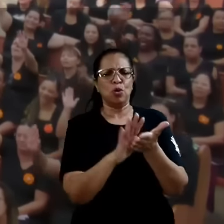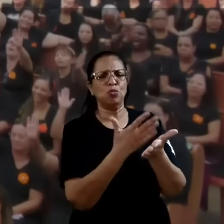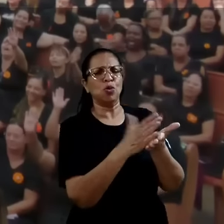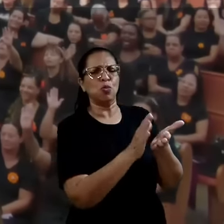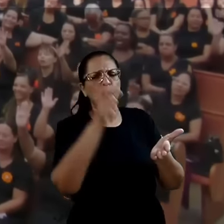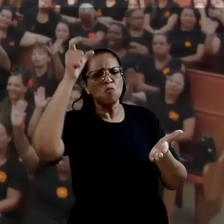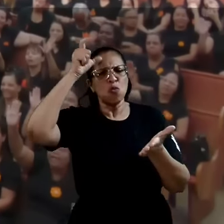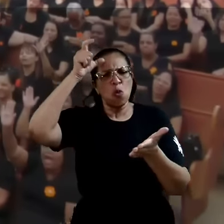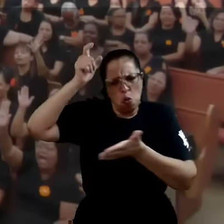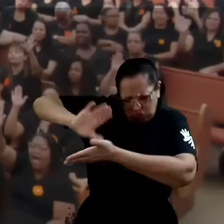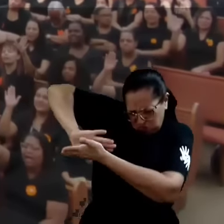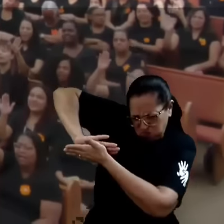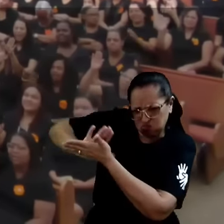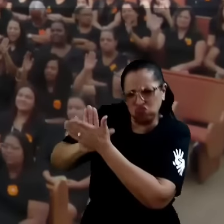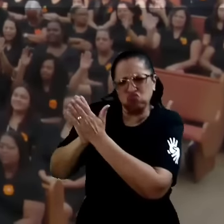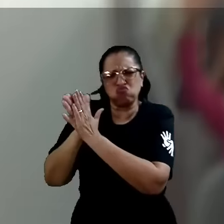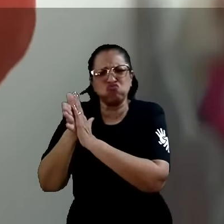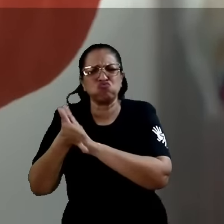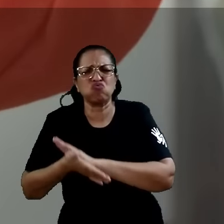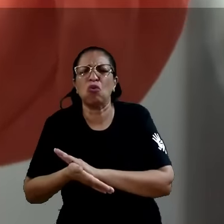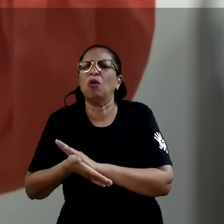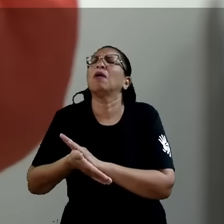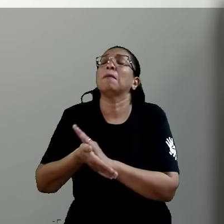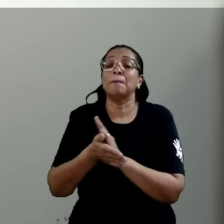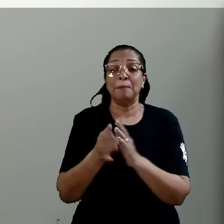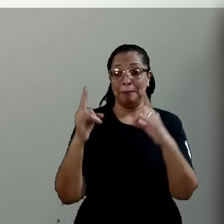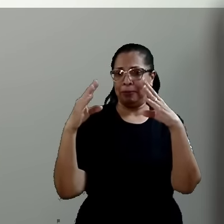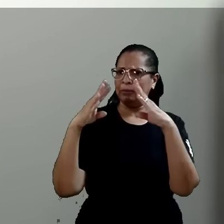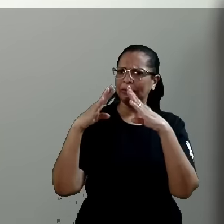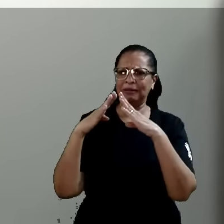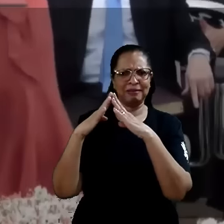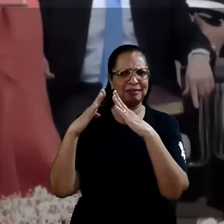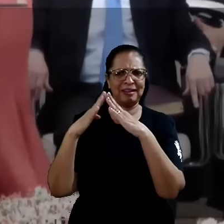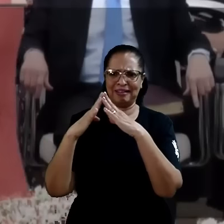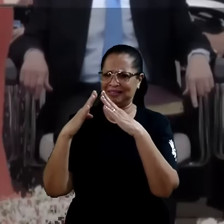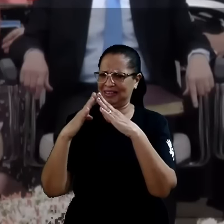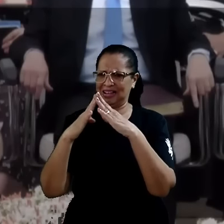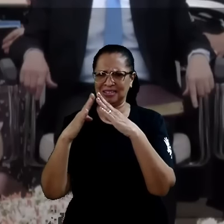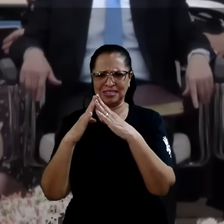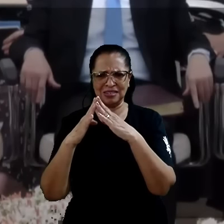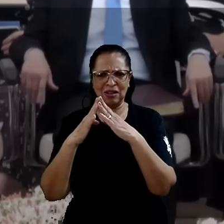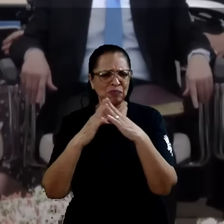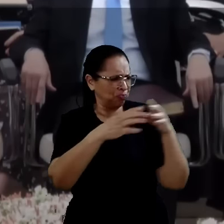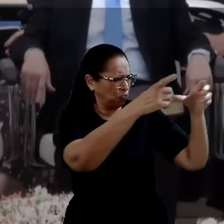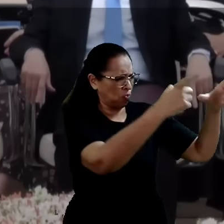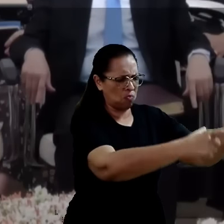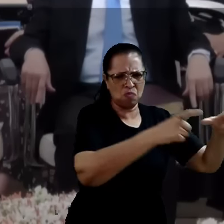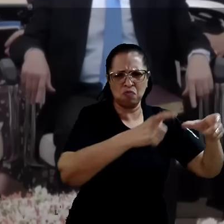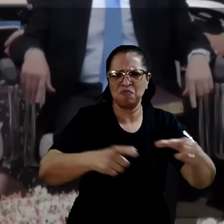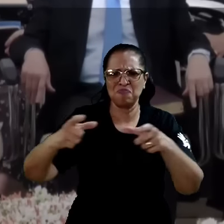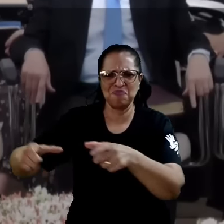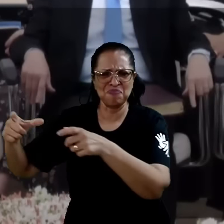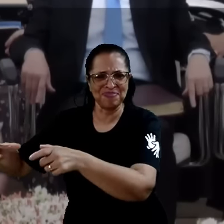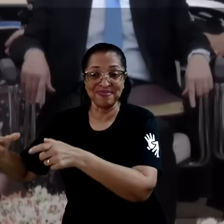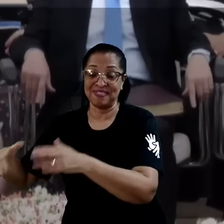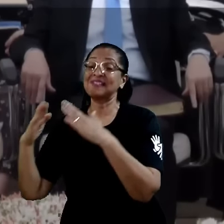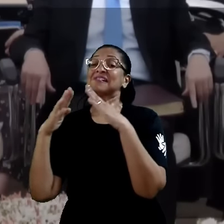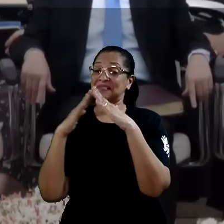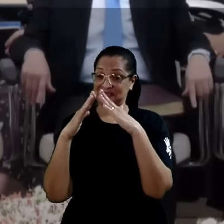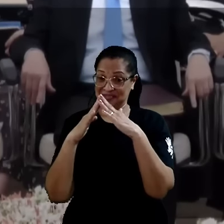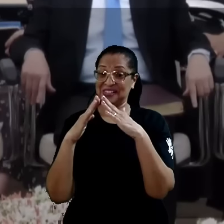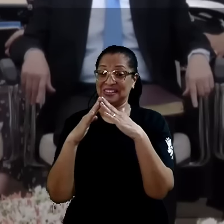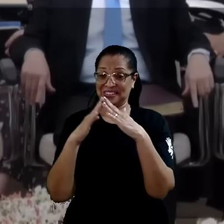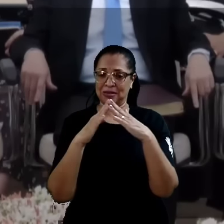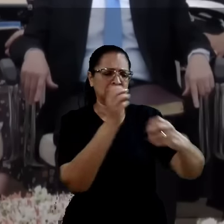alegria varão de desar na cozin demora um pouquinho sair o almoço mas sai o